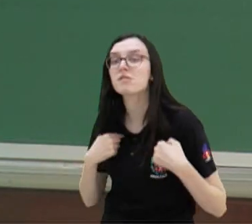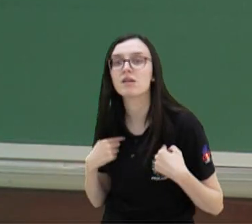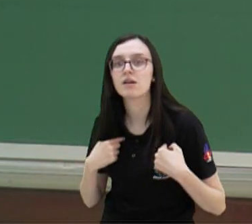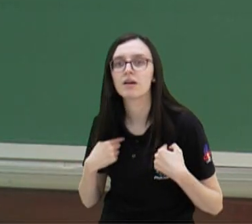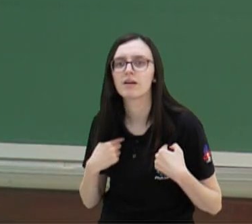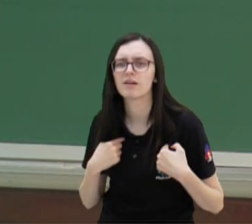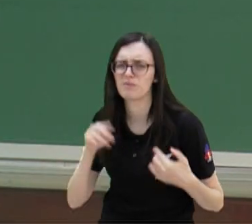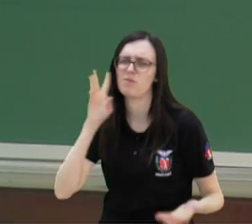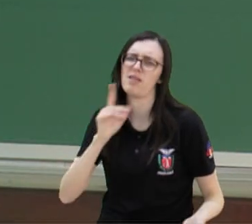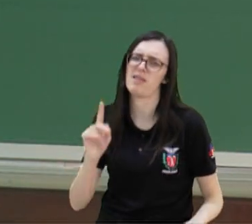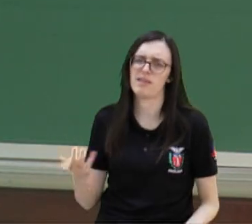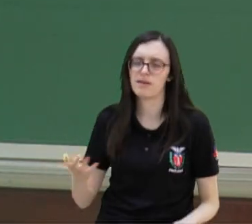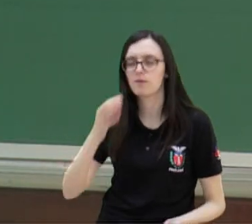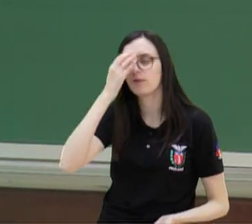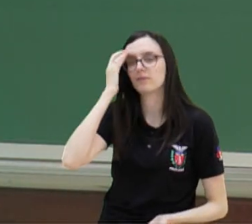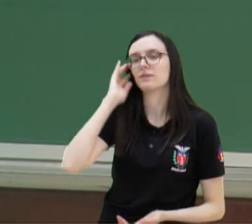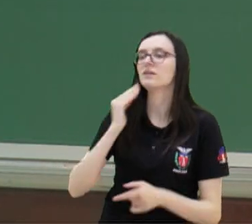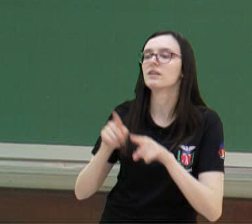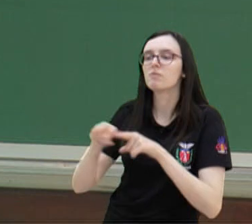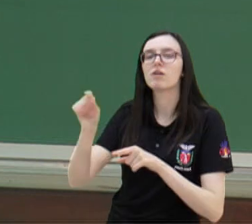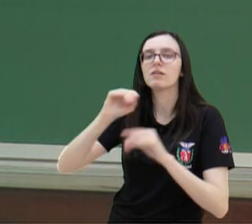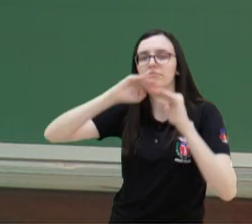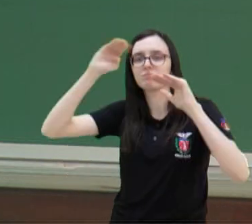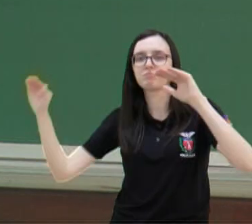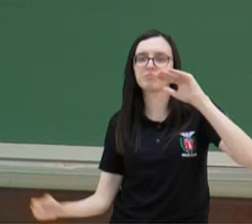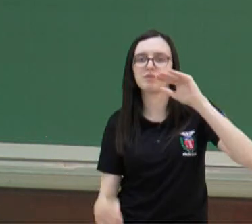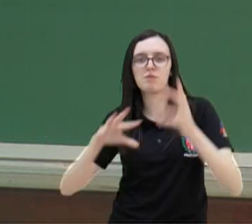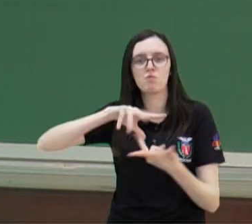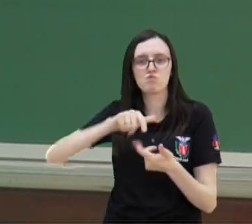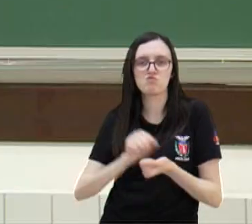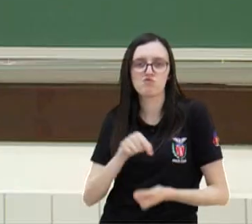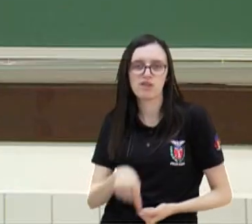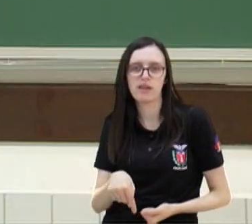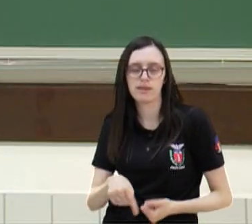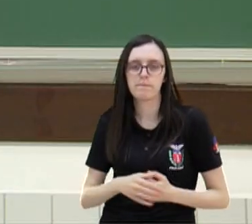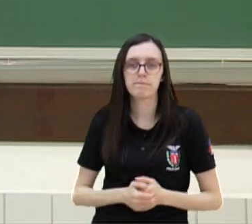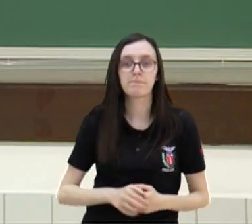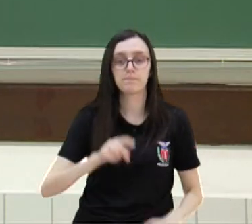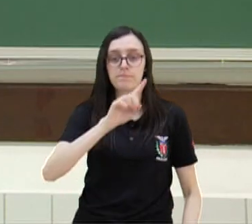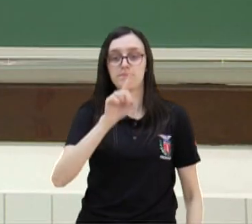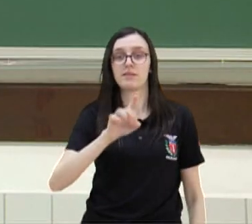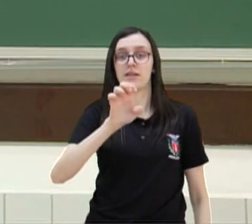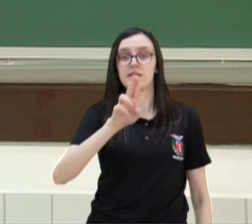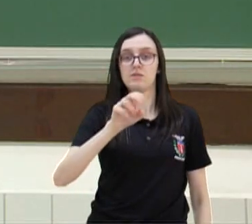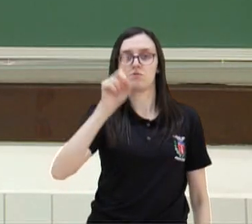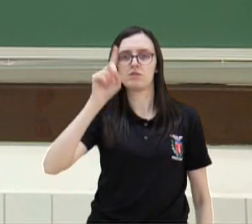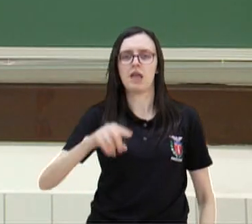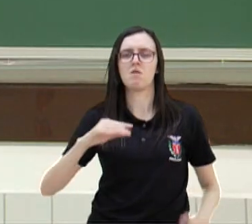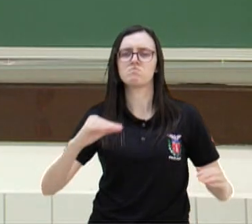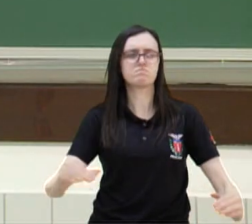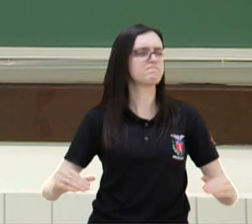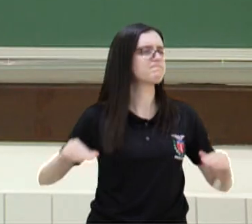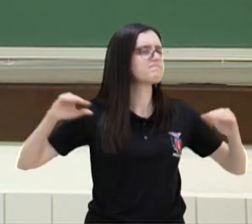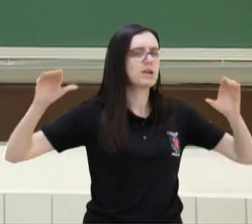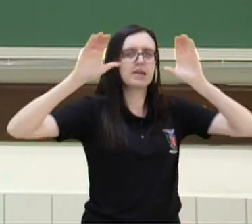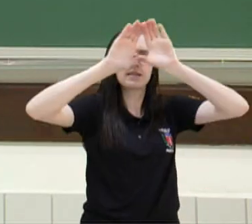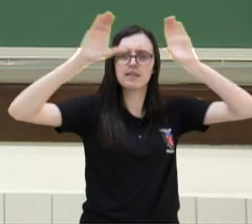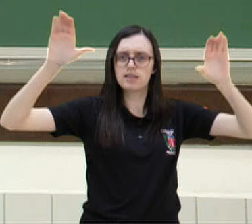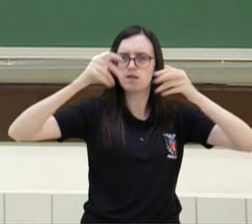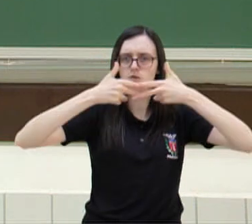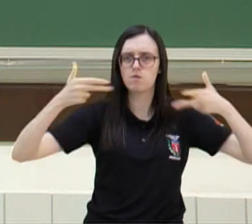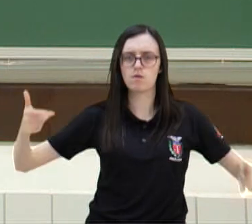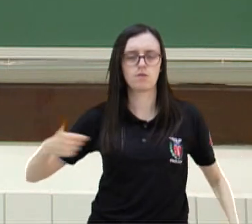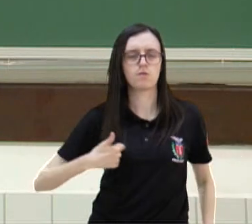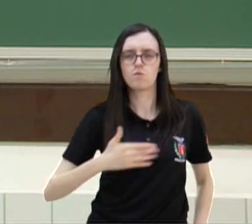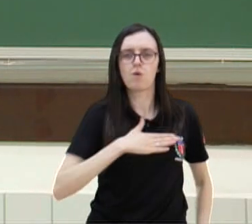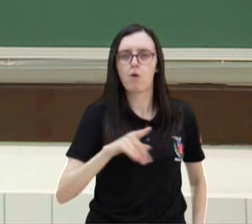nada legal isso, ok? E ela fica no submundo para sempre. Zeus, que era o Deus supremo, Deus dos céus e tudo mais, não